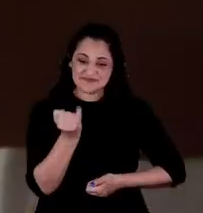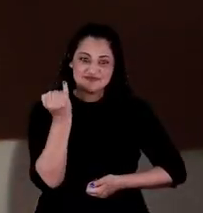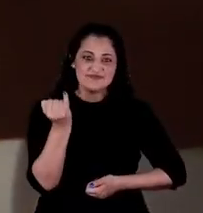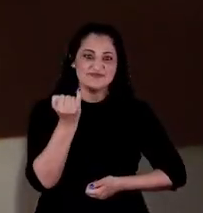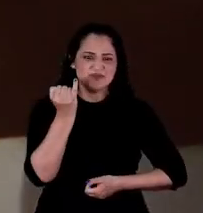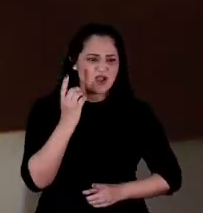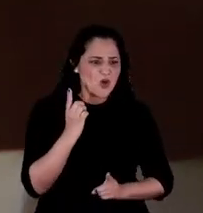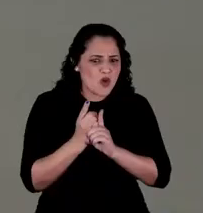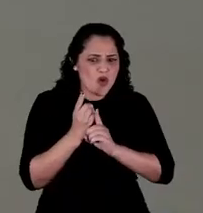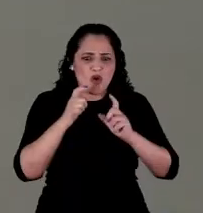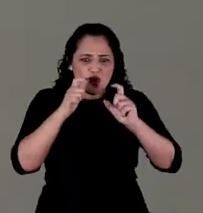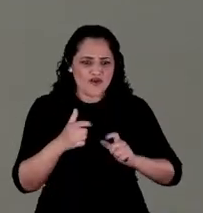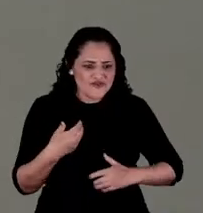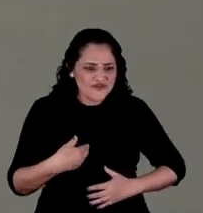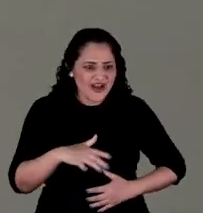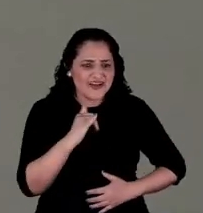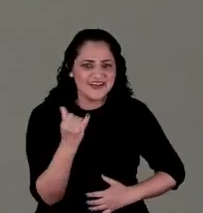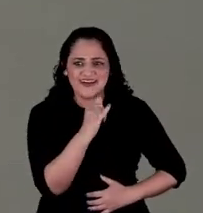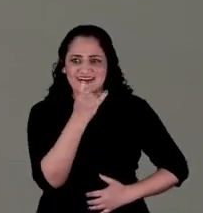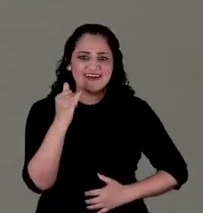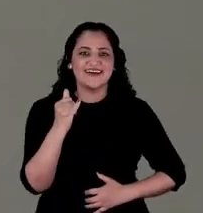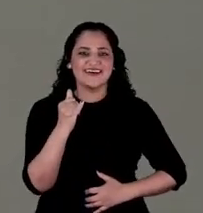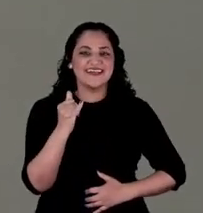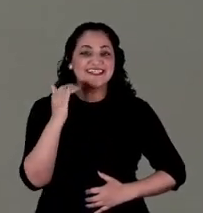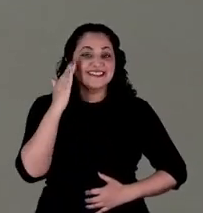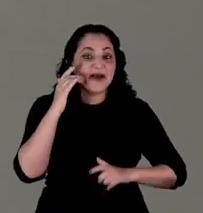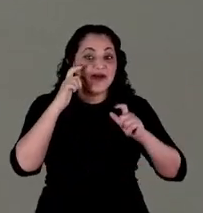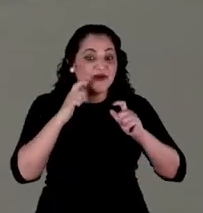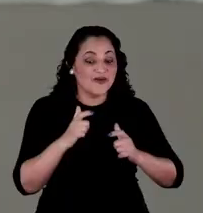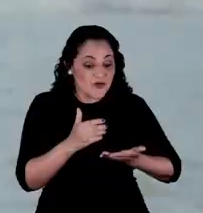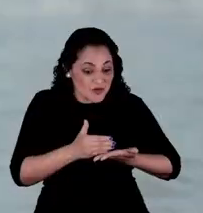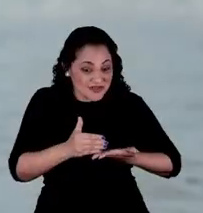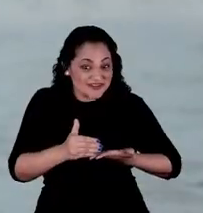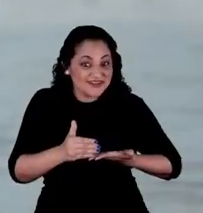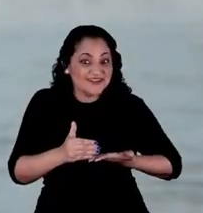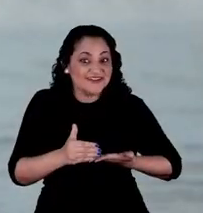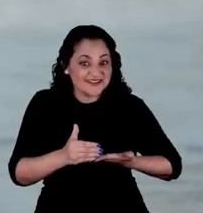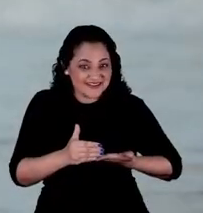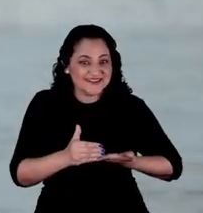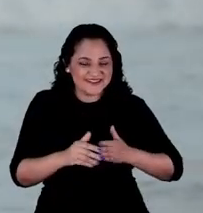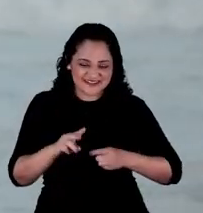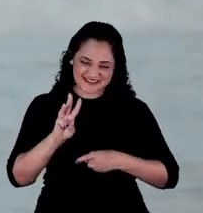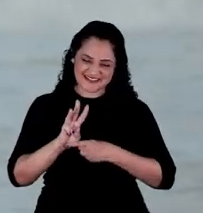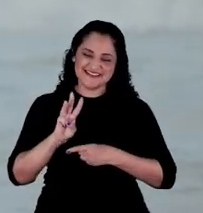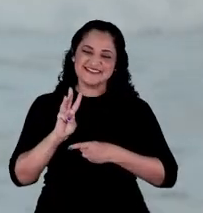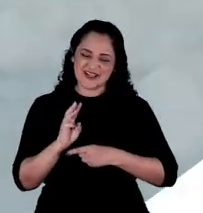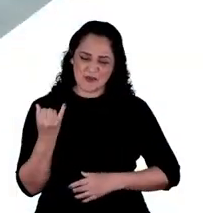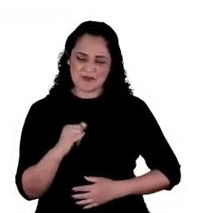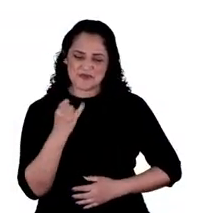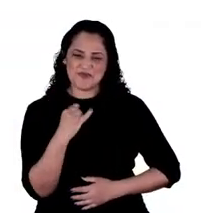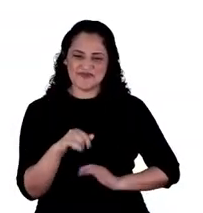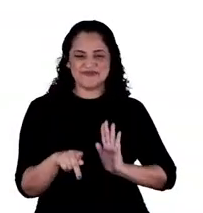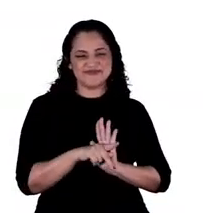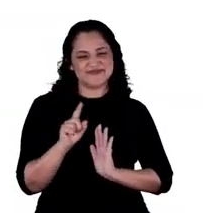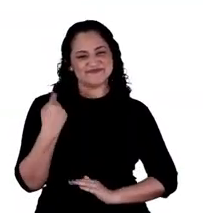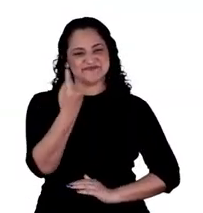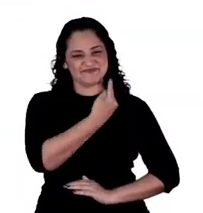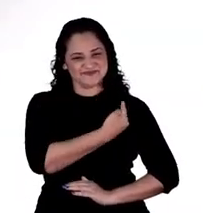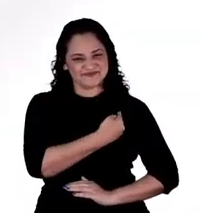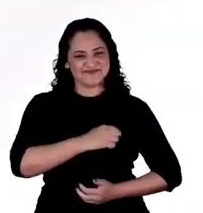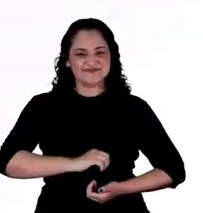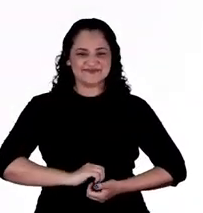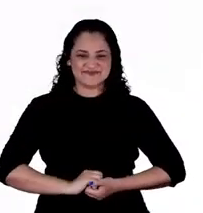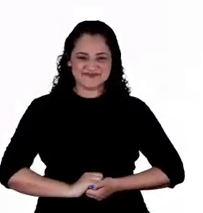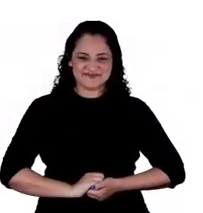e tão importante quanto descobrir para onde ela vai essa ver de onde ela vem Shell energia